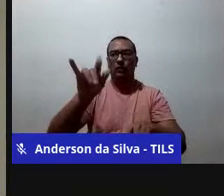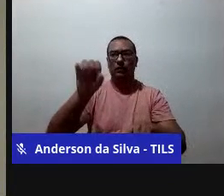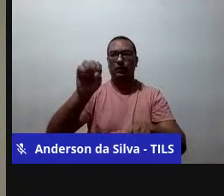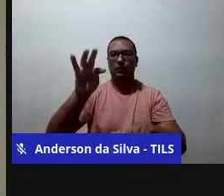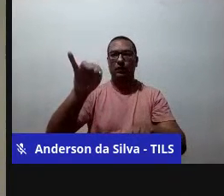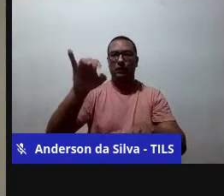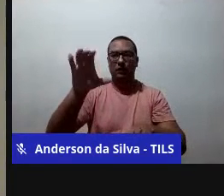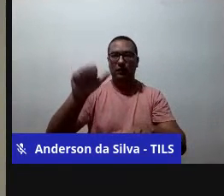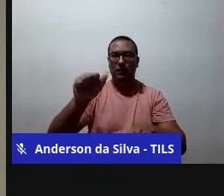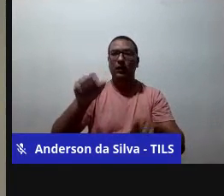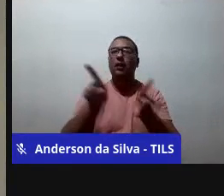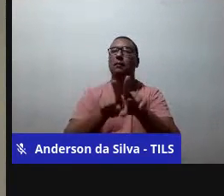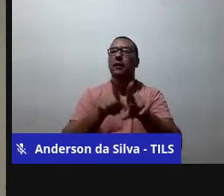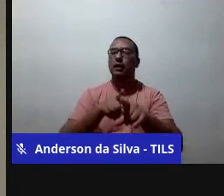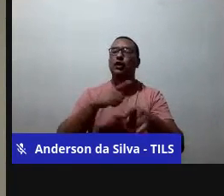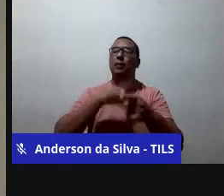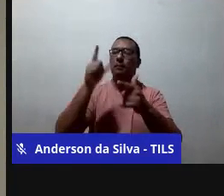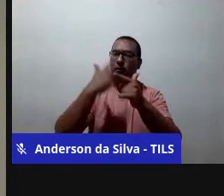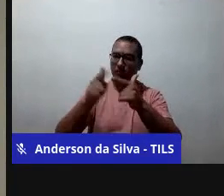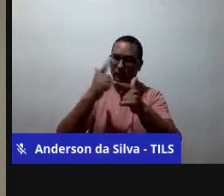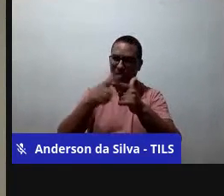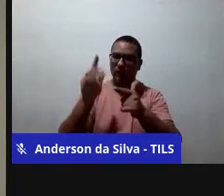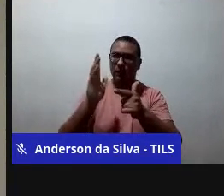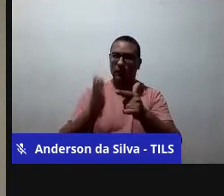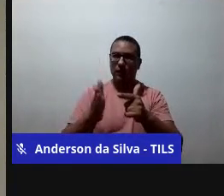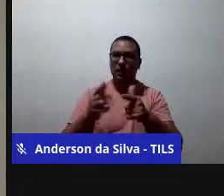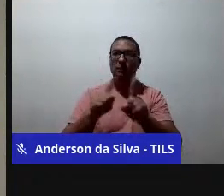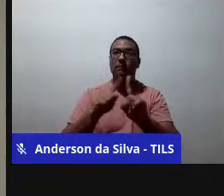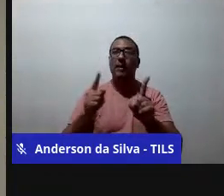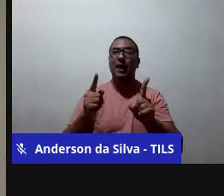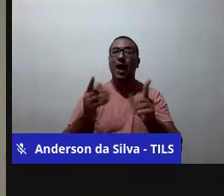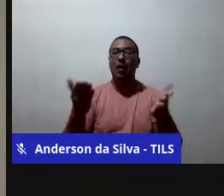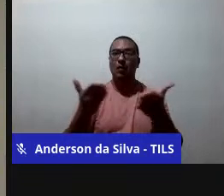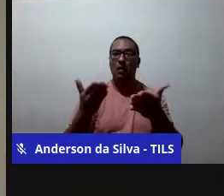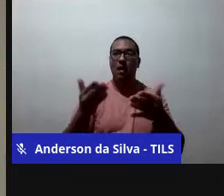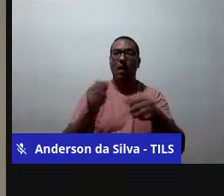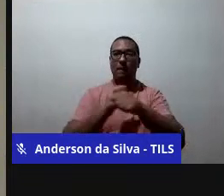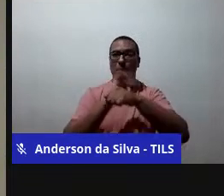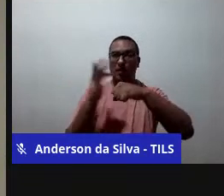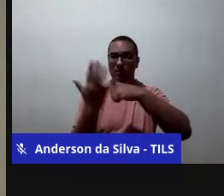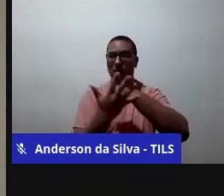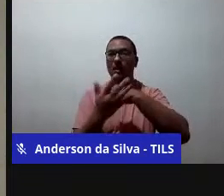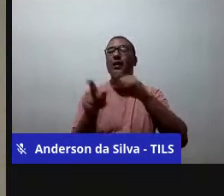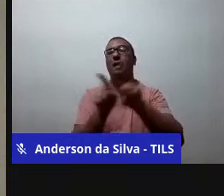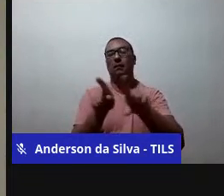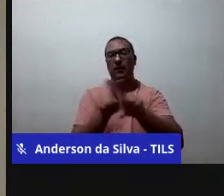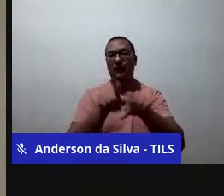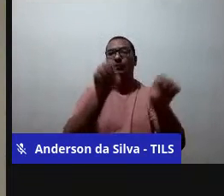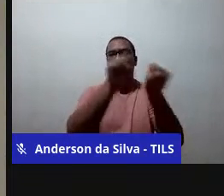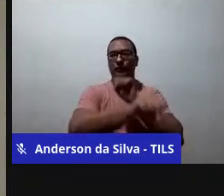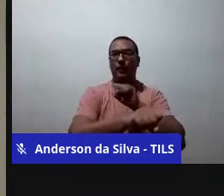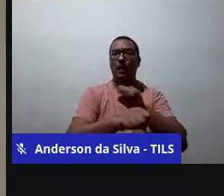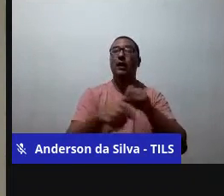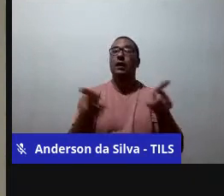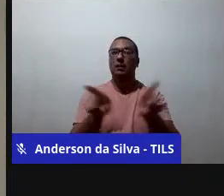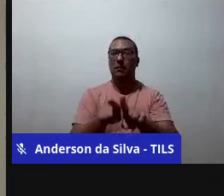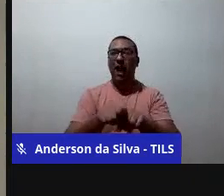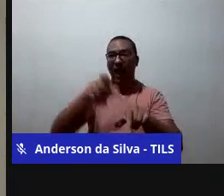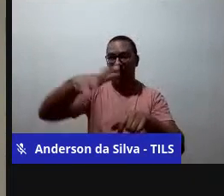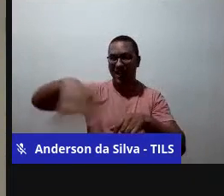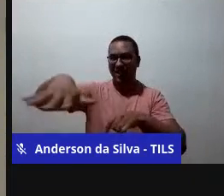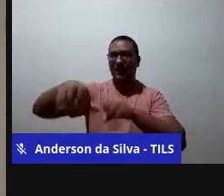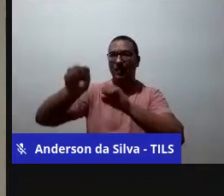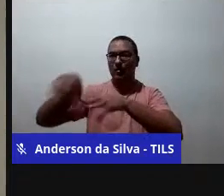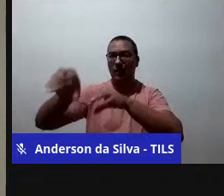sendo atingido e seguramente pós-pandemia vai ter um impacto mais significativo. O setor educacional, todas as instituições